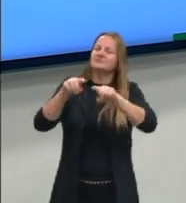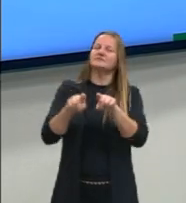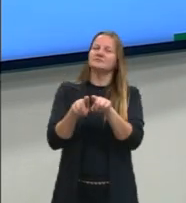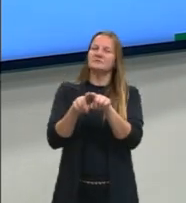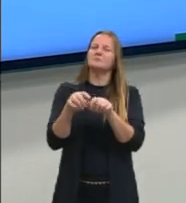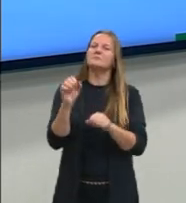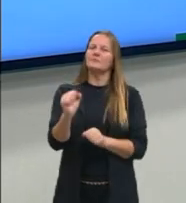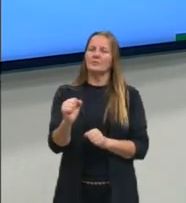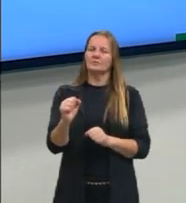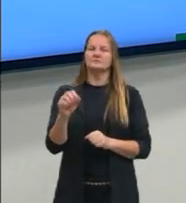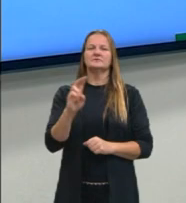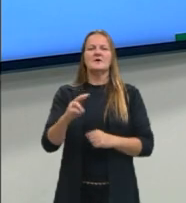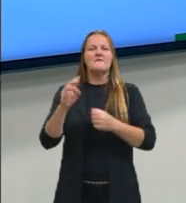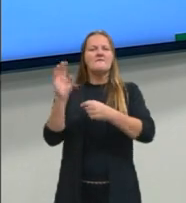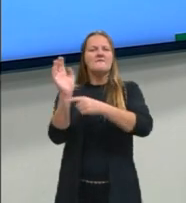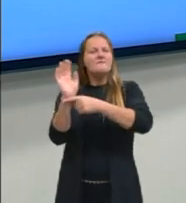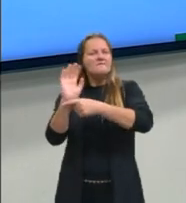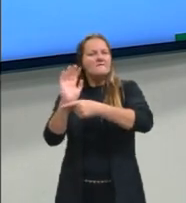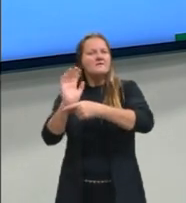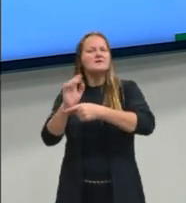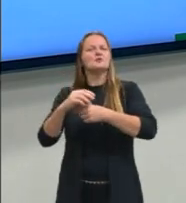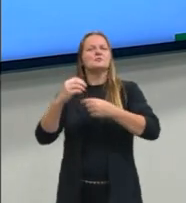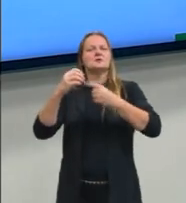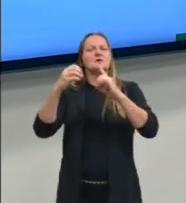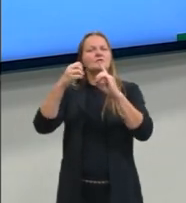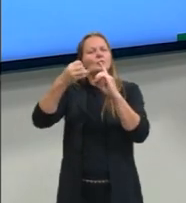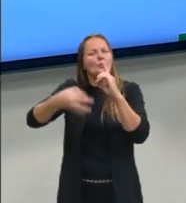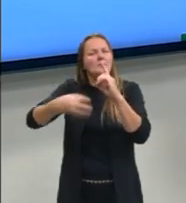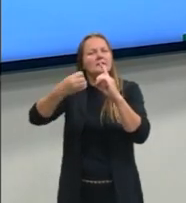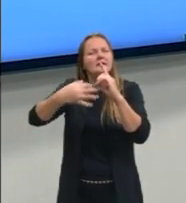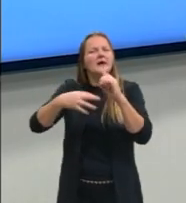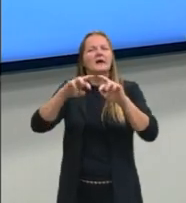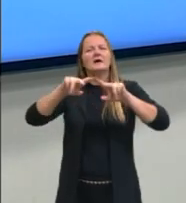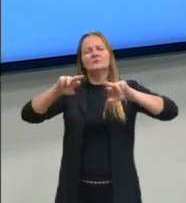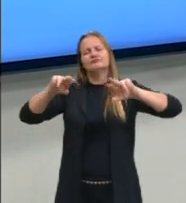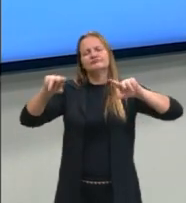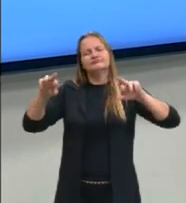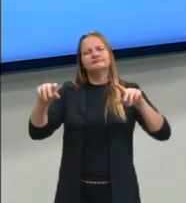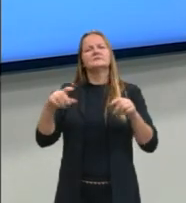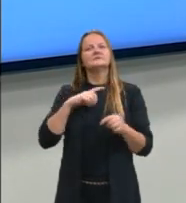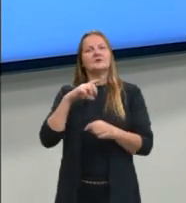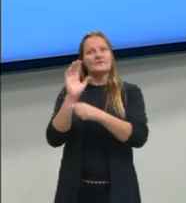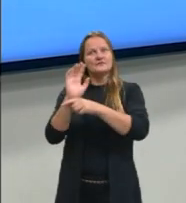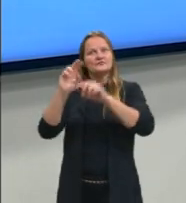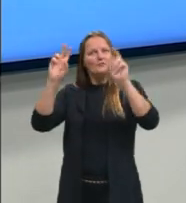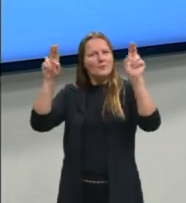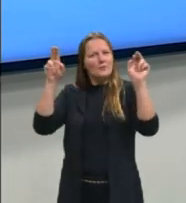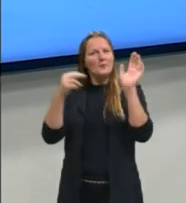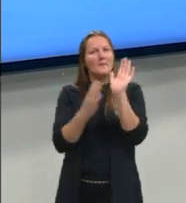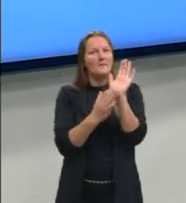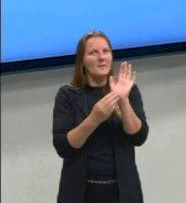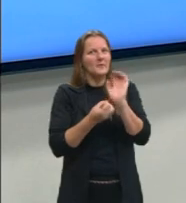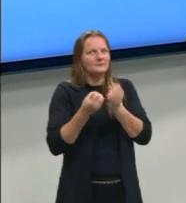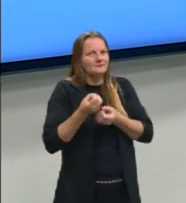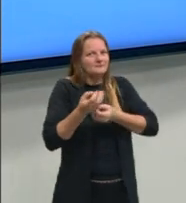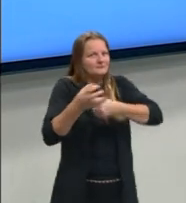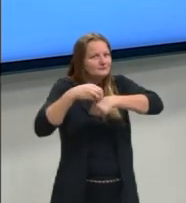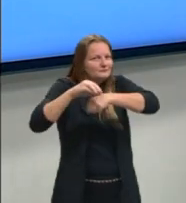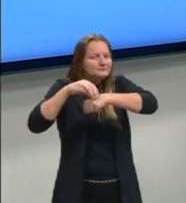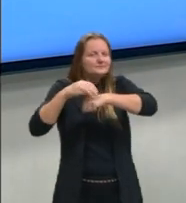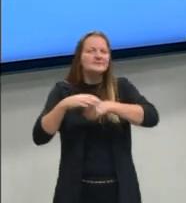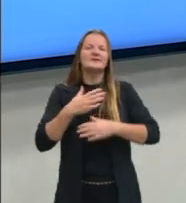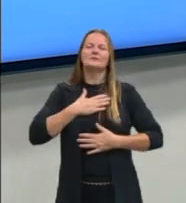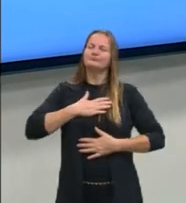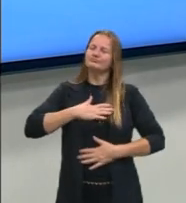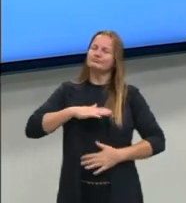se utilizados filmes dos documentários dos livros que são indicados que para os professores que de uma forma mais